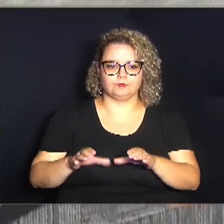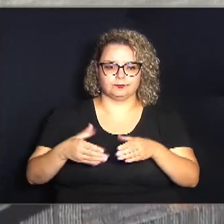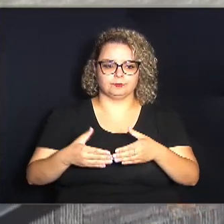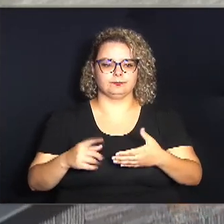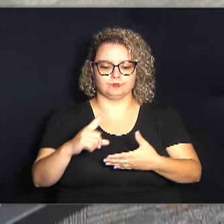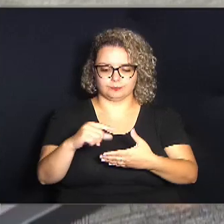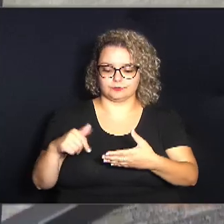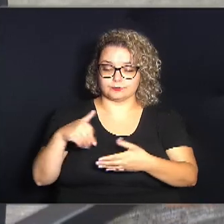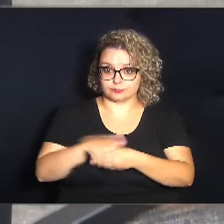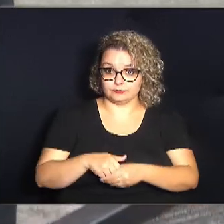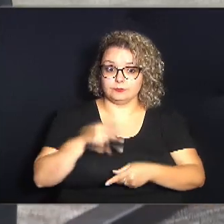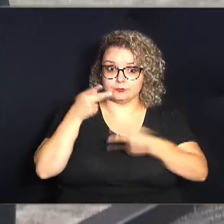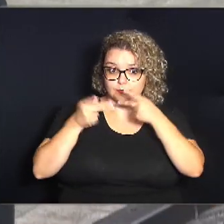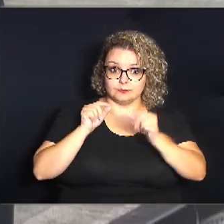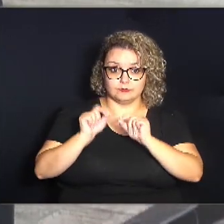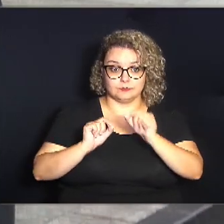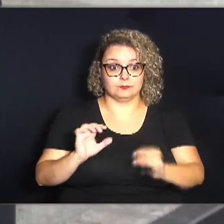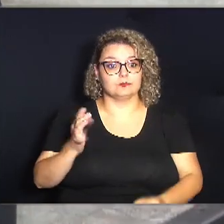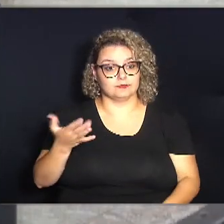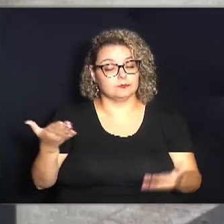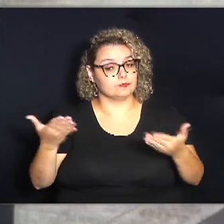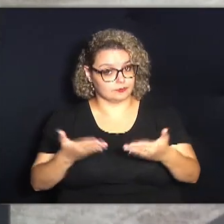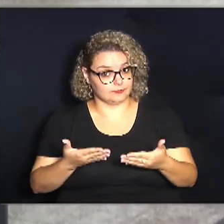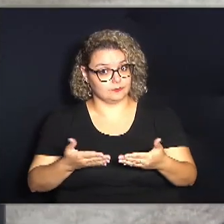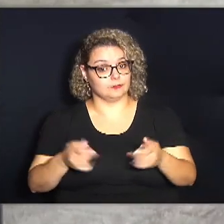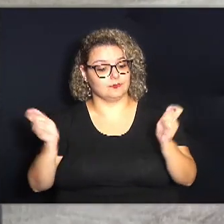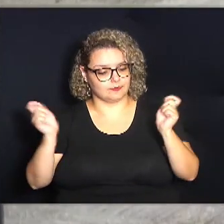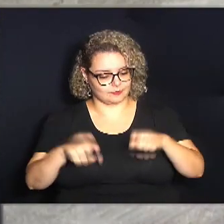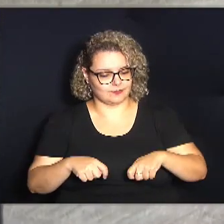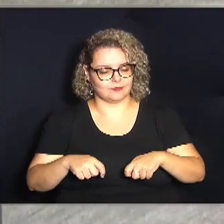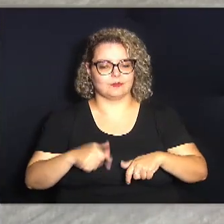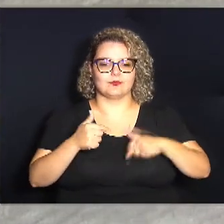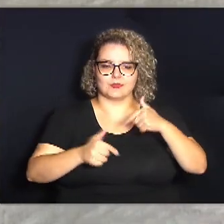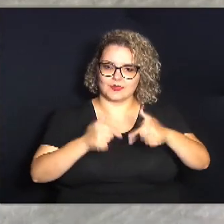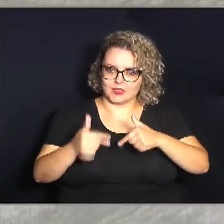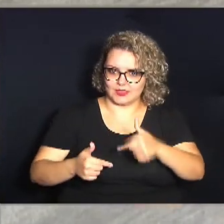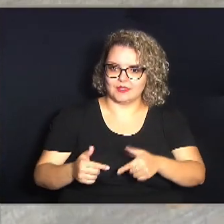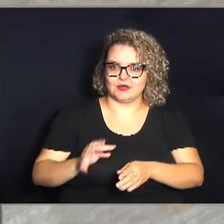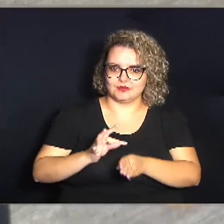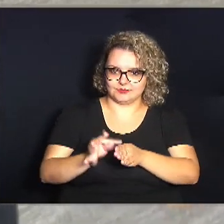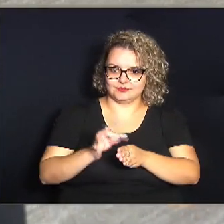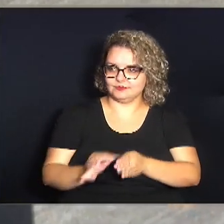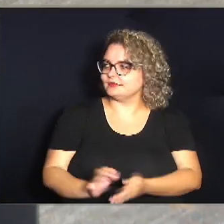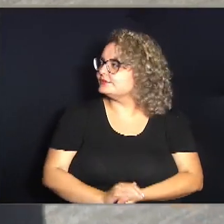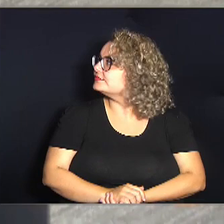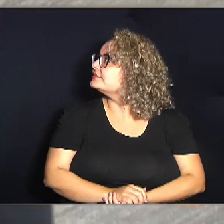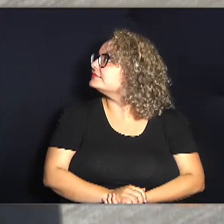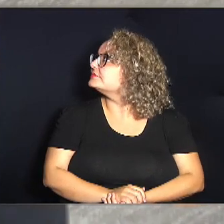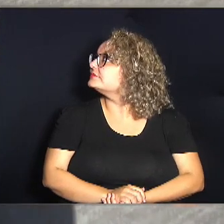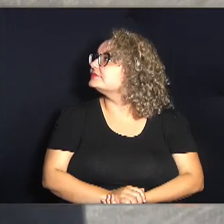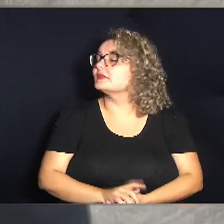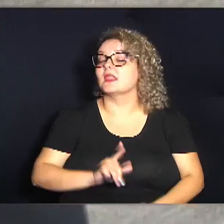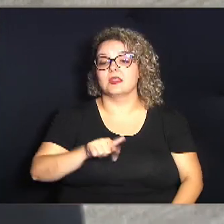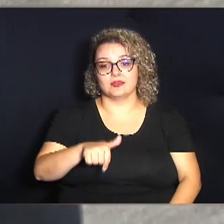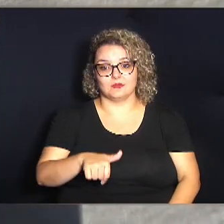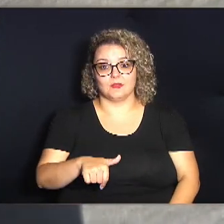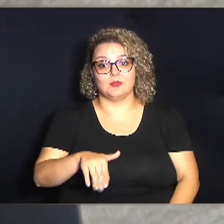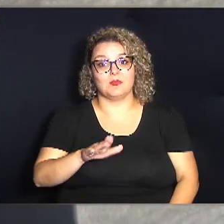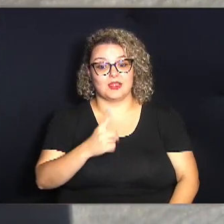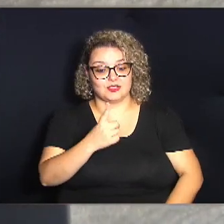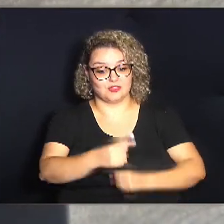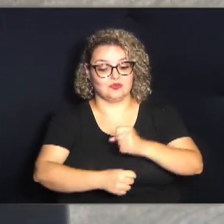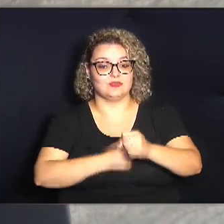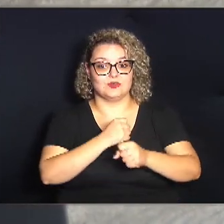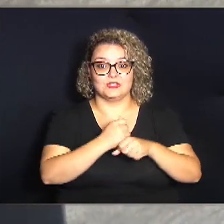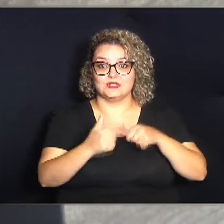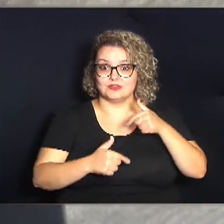eleitoral falou do que acontece agora para a efetivação do trabalho dos conselheiros. Depois de mais de um ano de